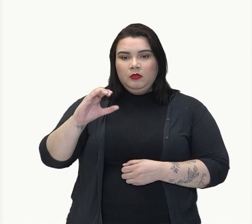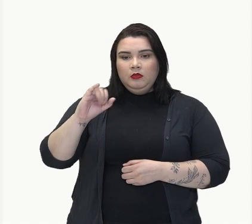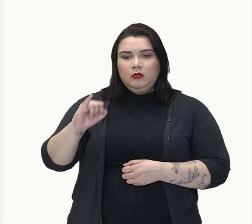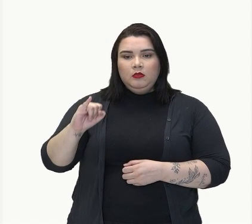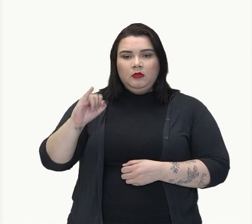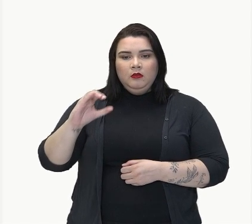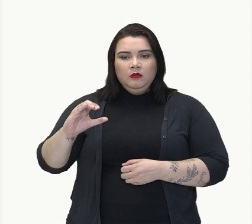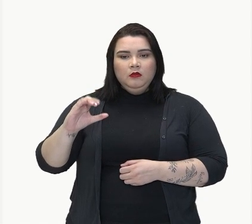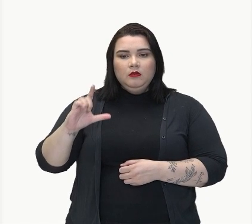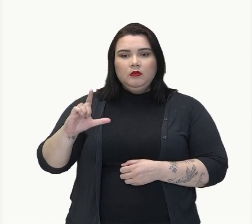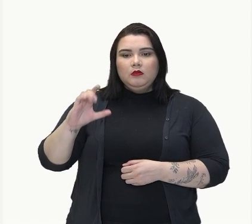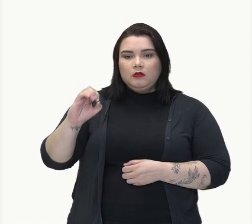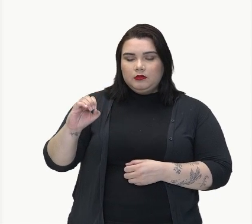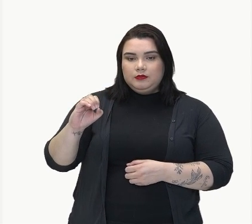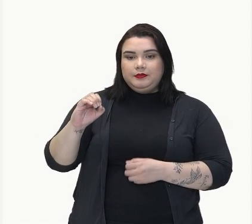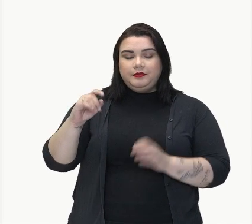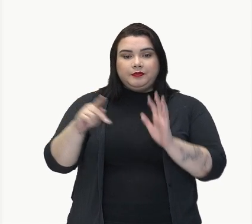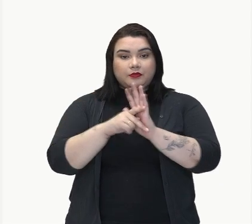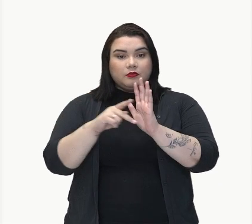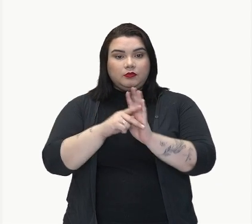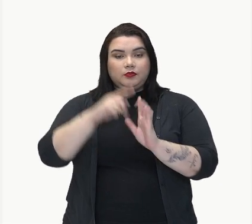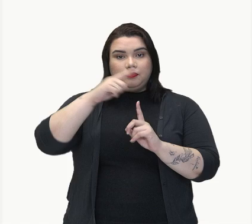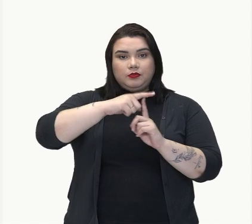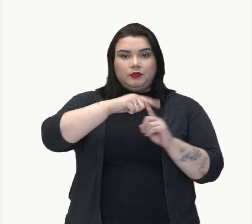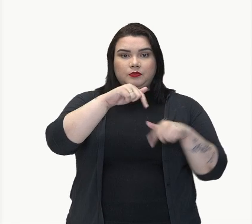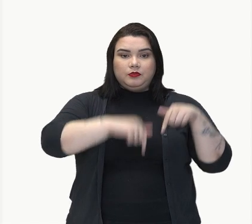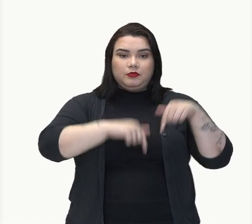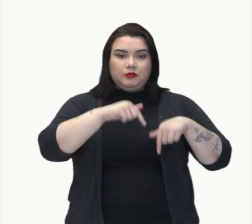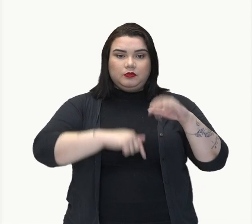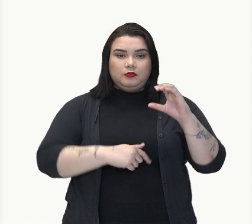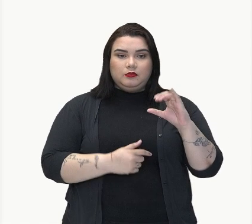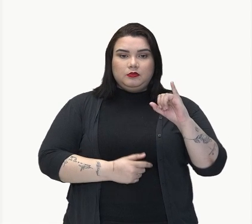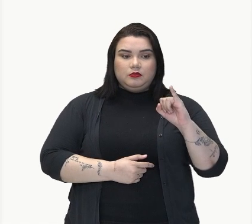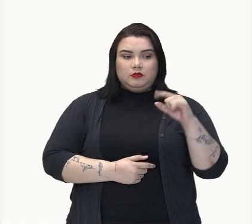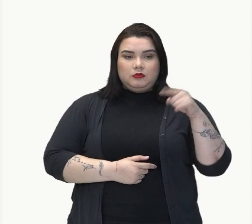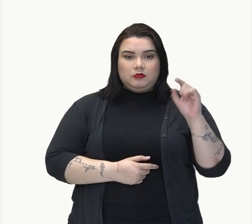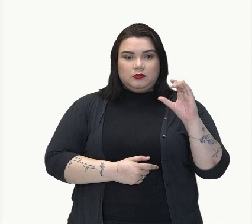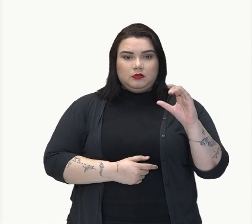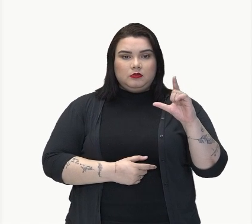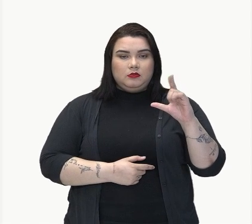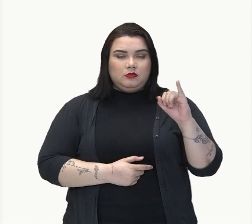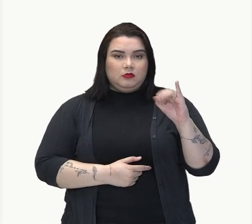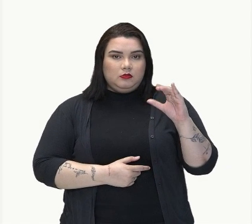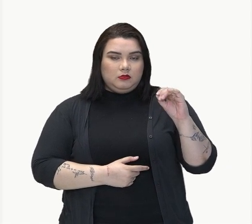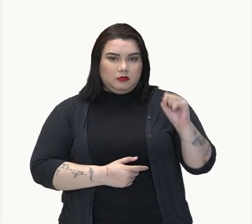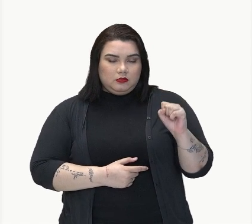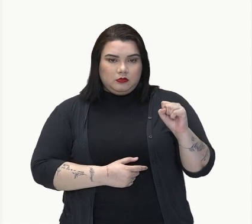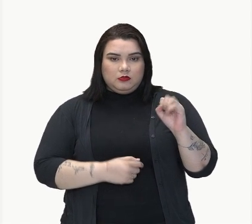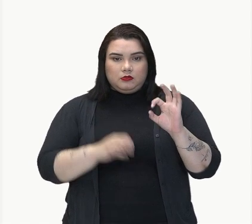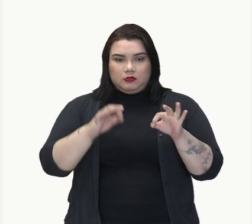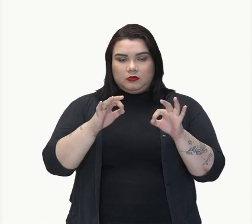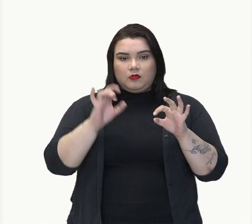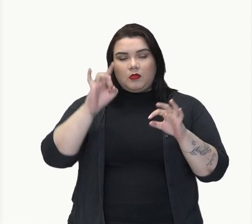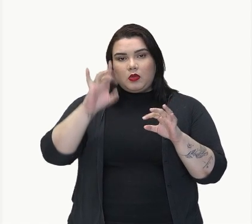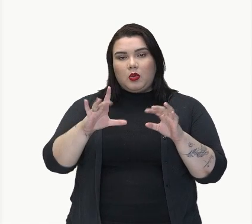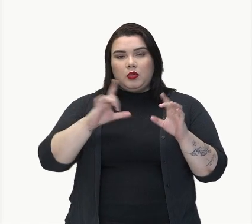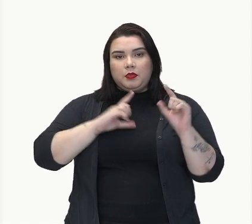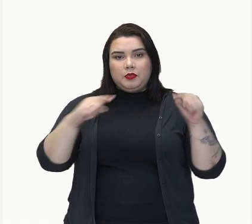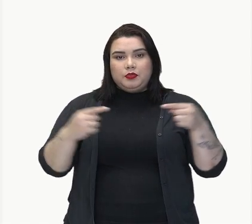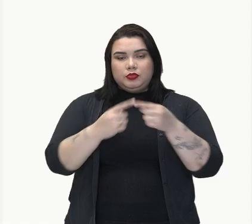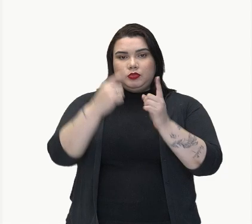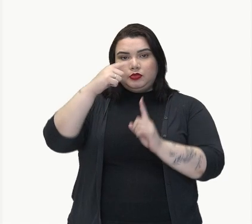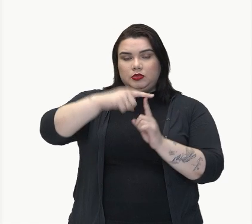é para compostos cíclicos, seja eles ligados apenas por ligações